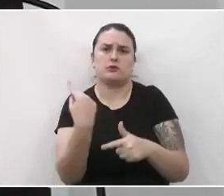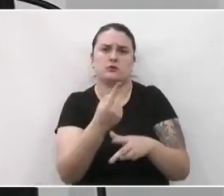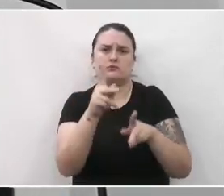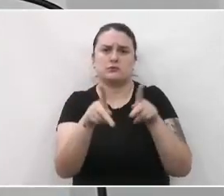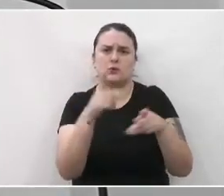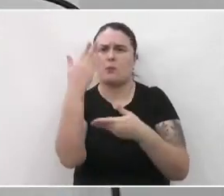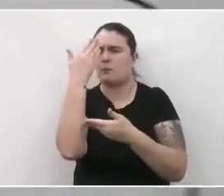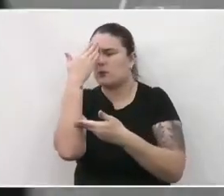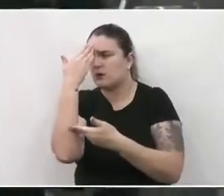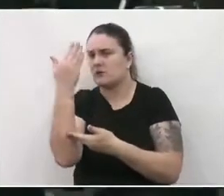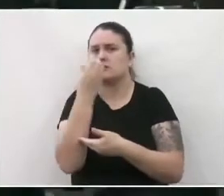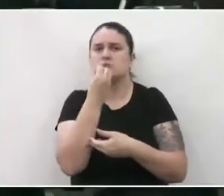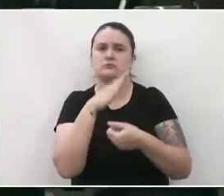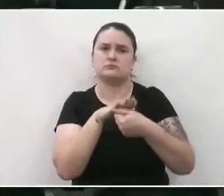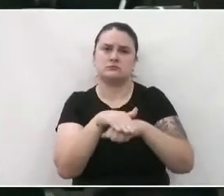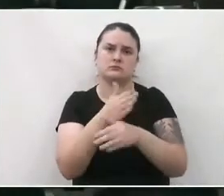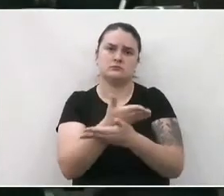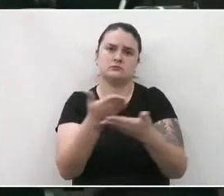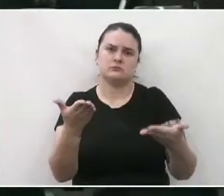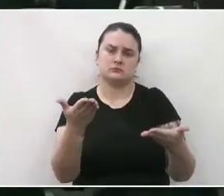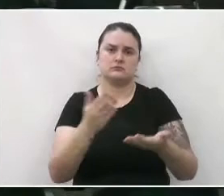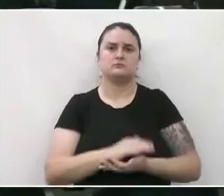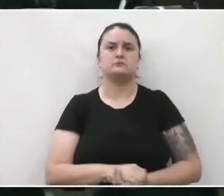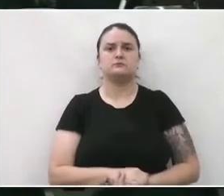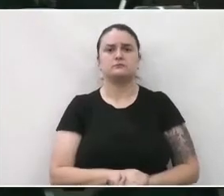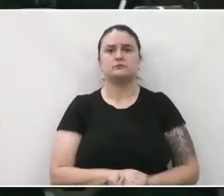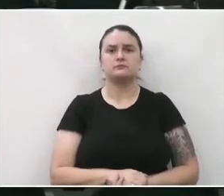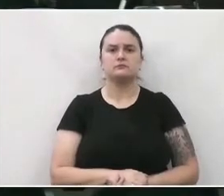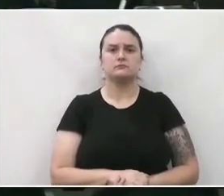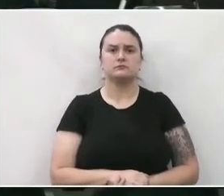noite a todos. Obrigado.